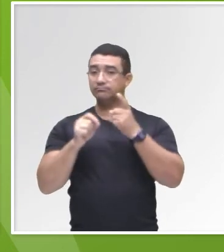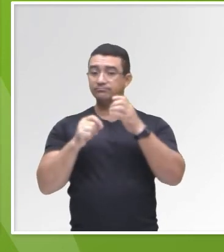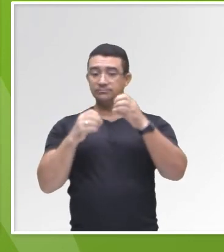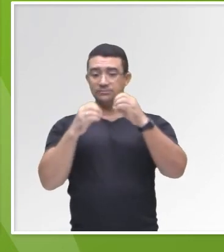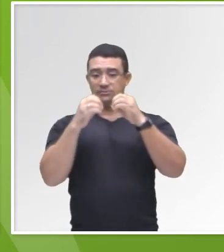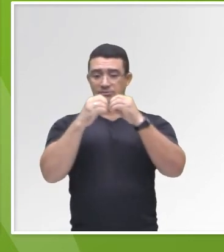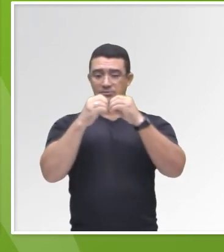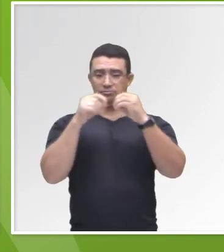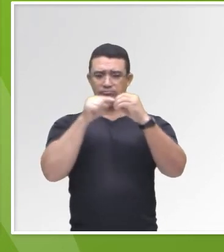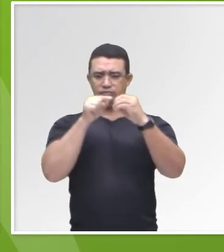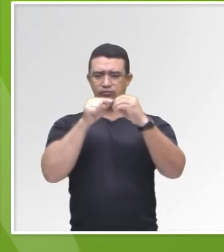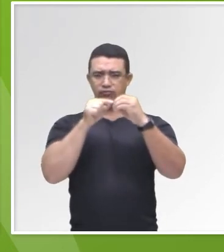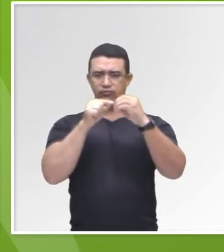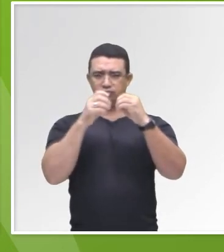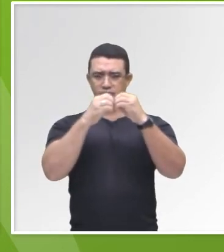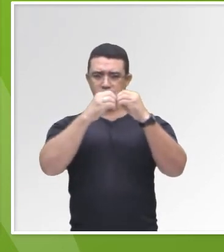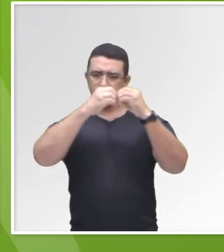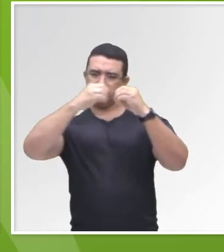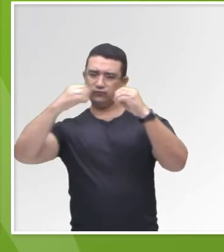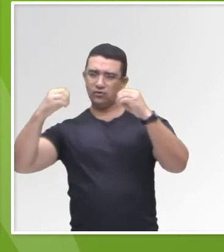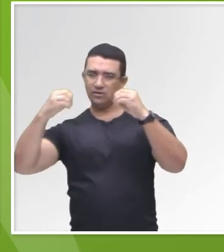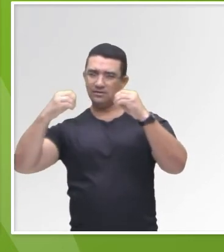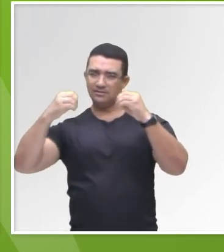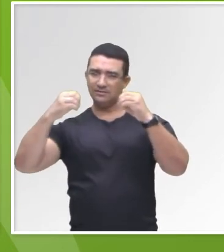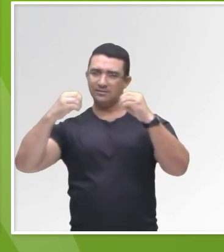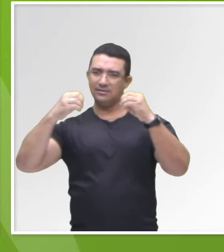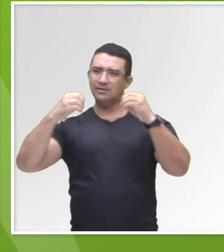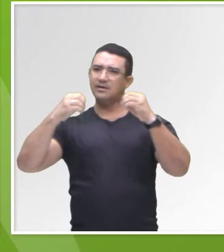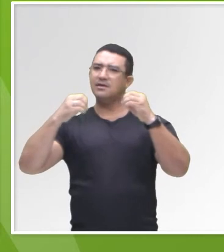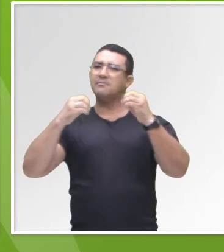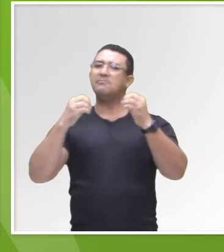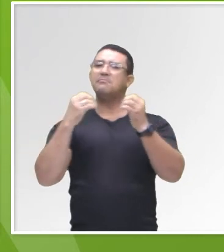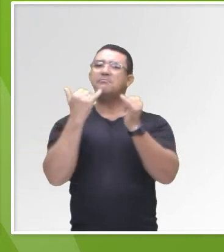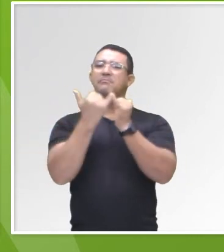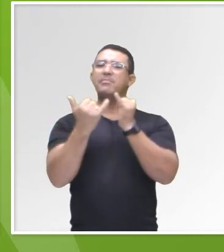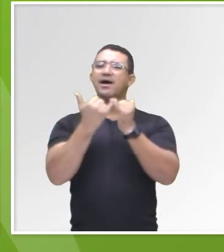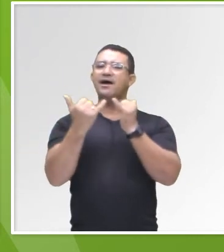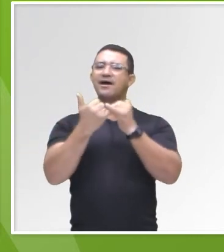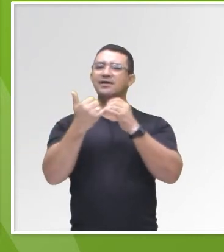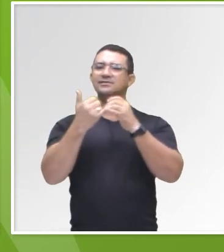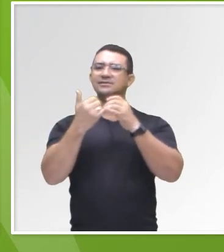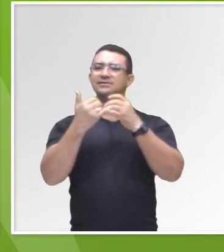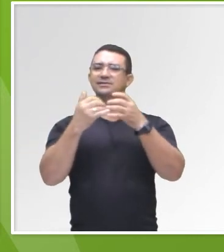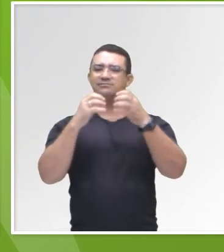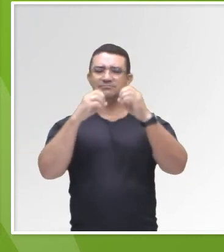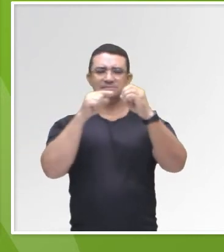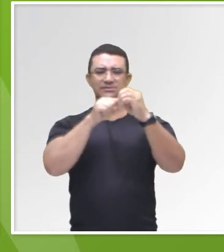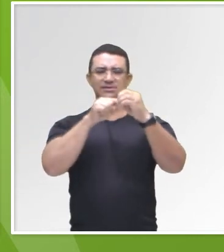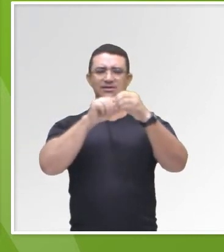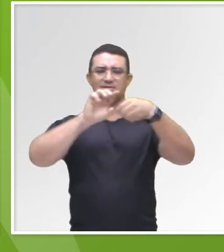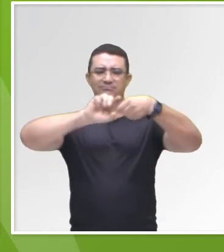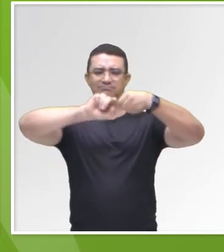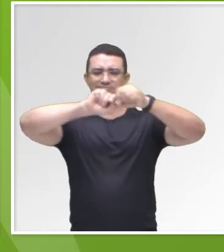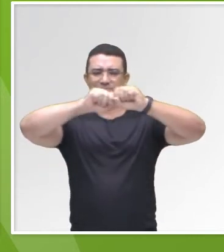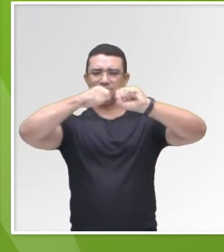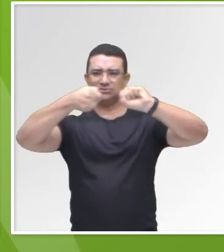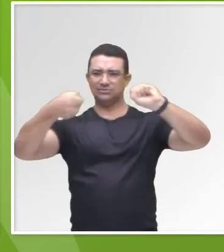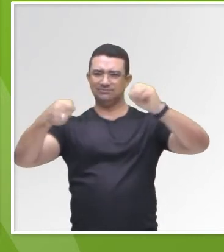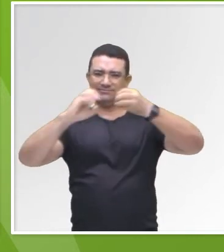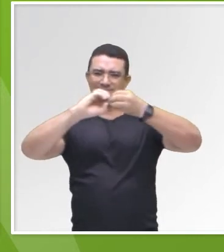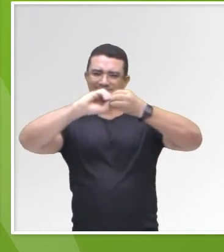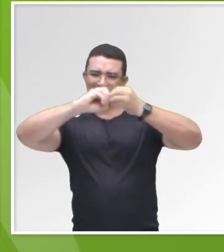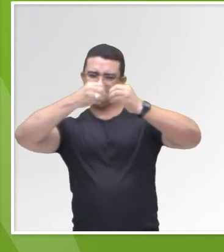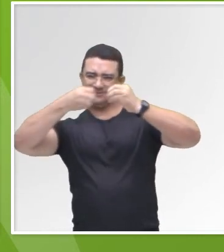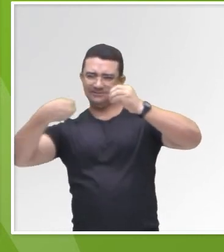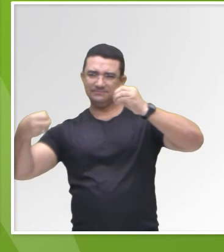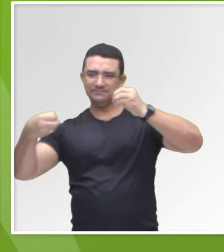como se a célula tivesse sido estrangulada, como eu falei, né? Olha aí, de fora para dentro. Se você estivesse pegando ali essa